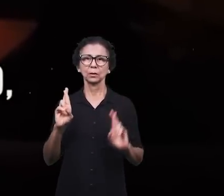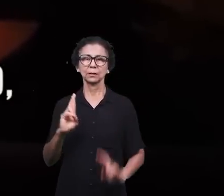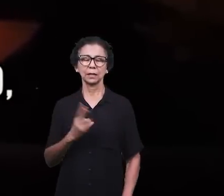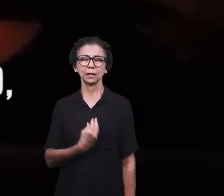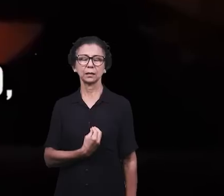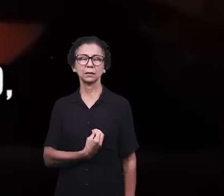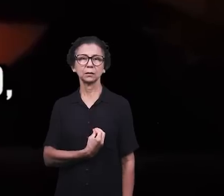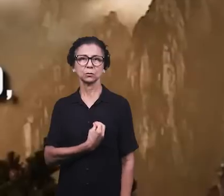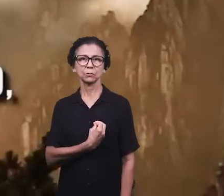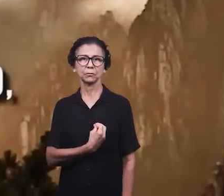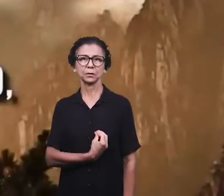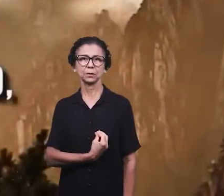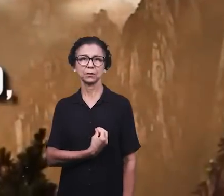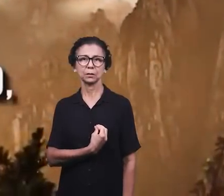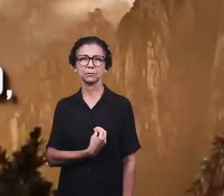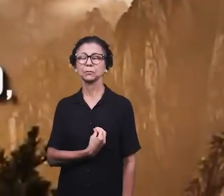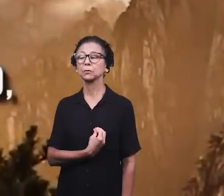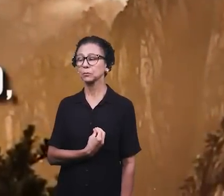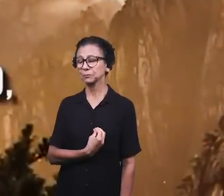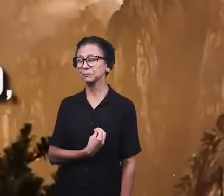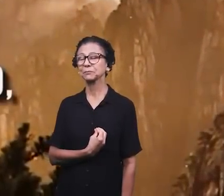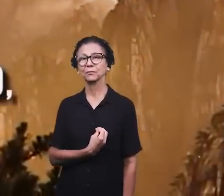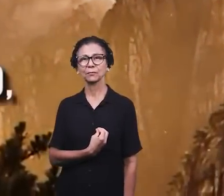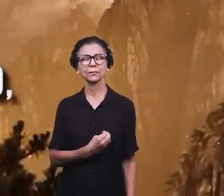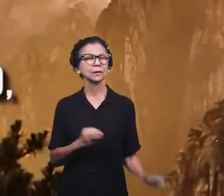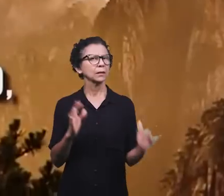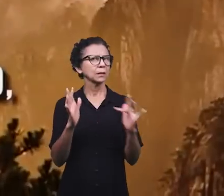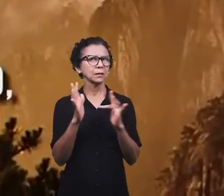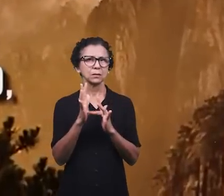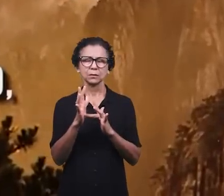o Cordeiro vivo,